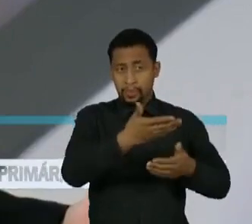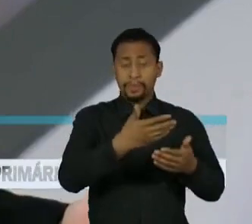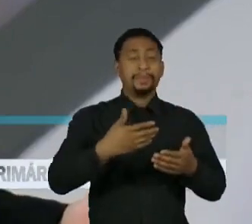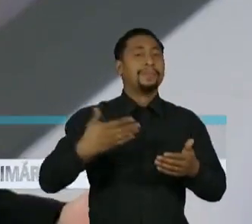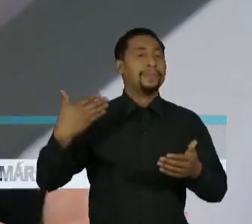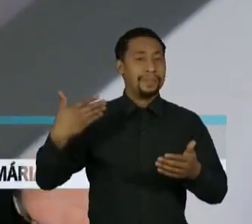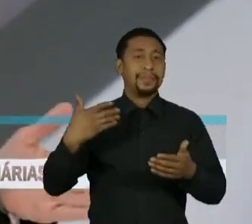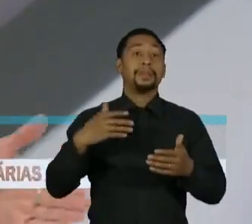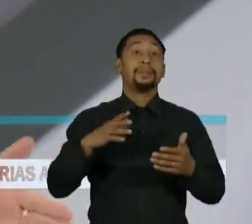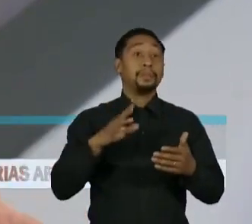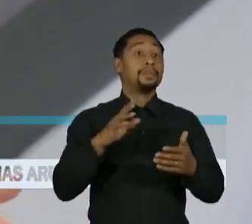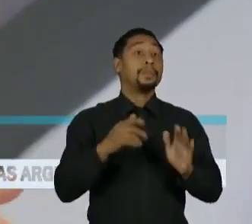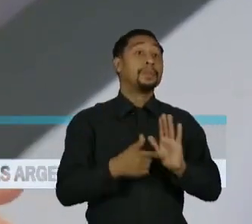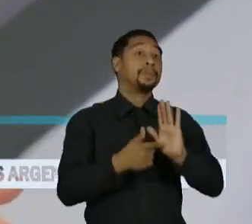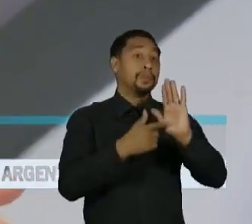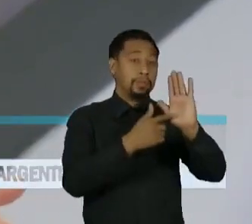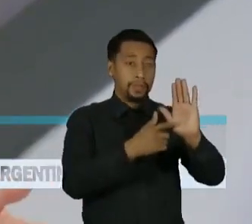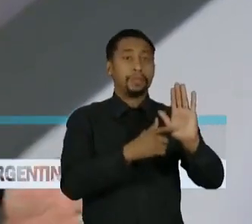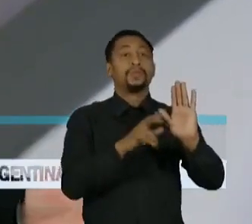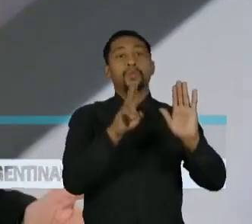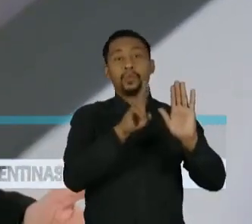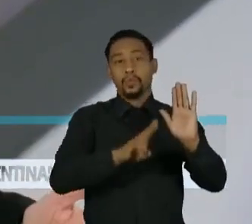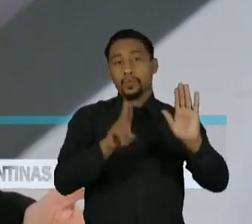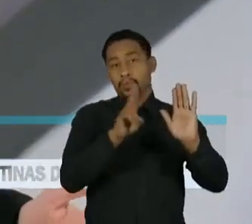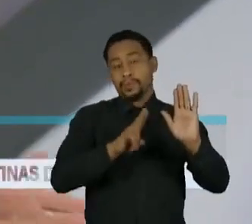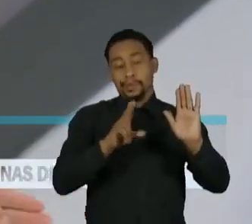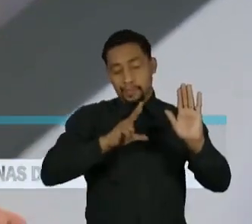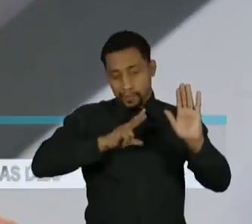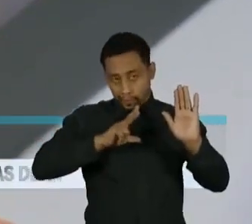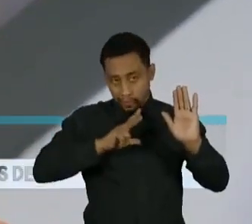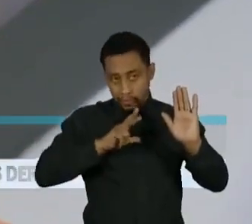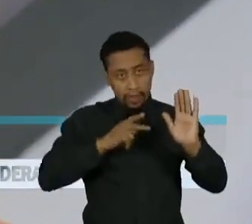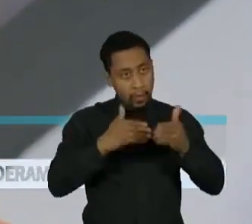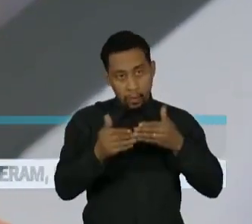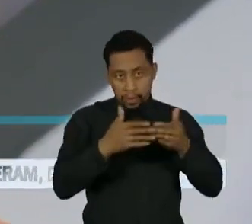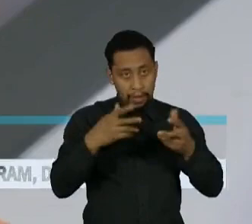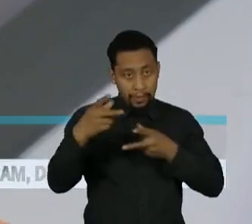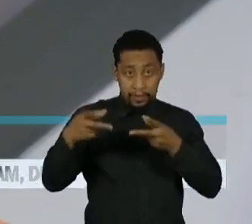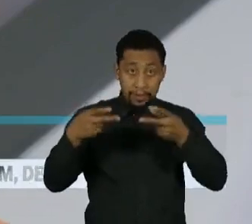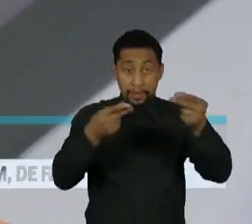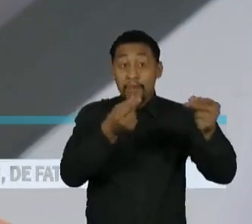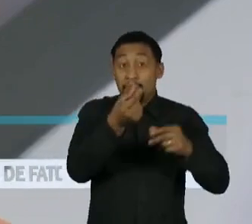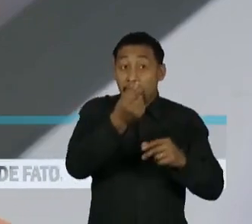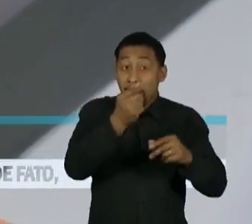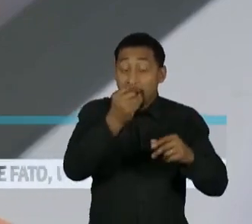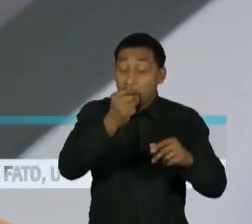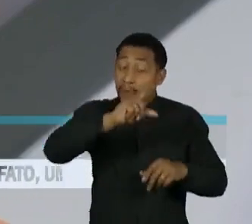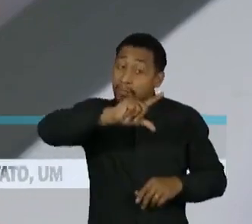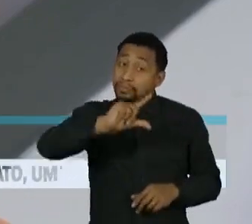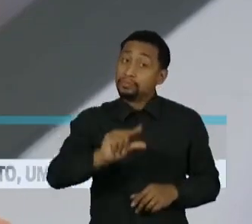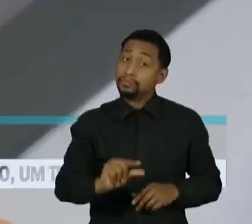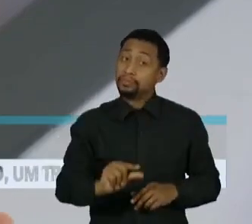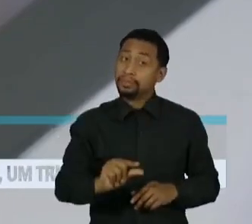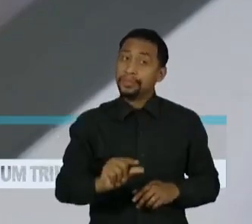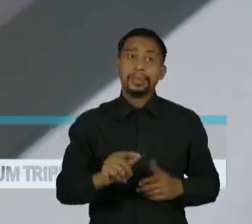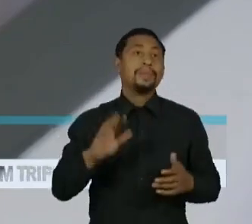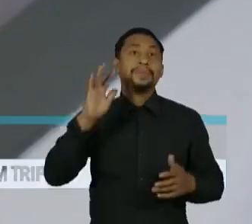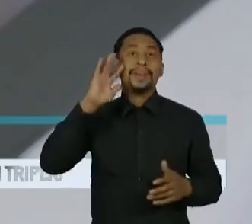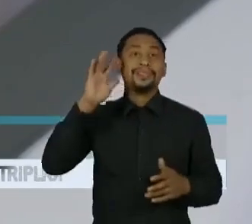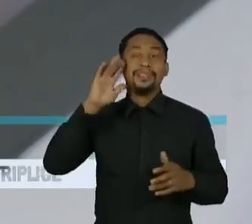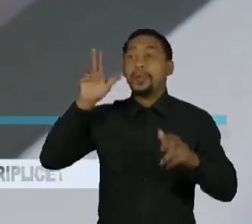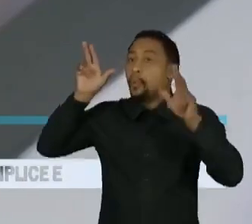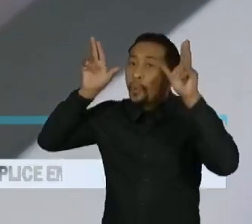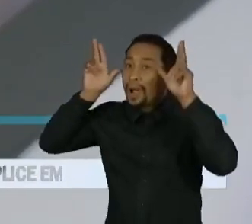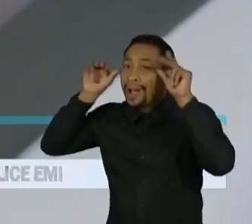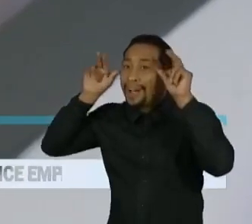para Um item ser de uso personalíssimo uso pessoal tem que ser de baixo valor Ninguém ganha um cavalo